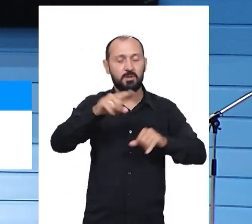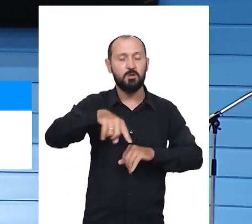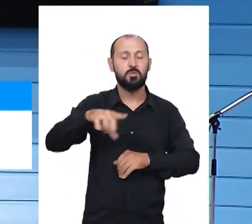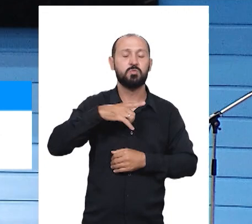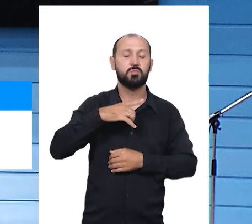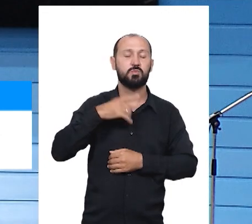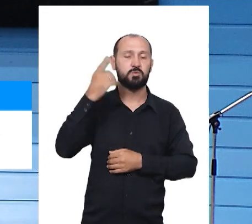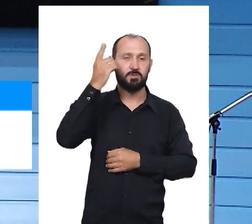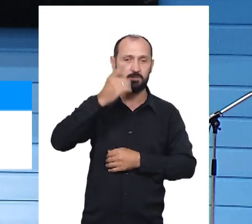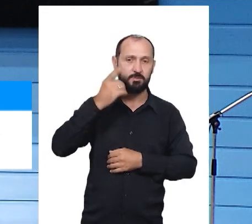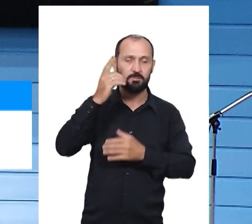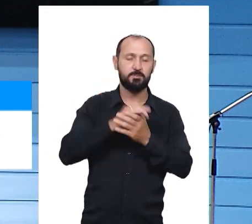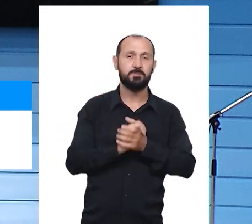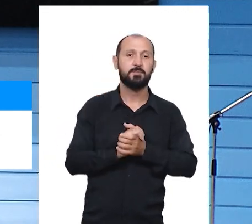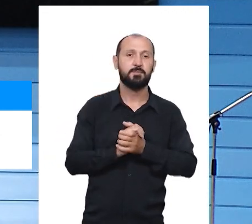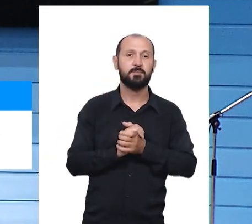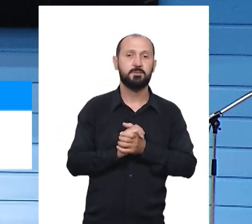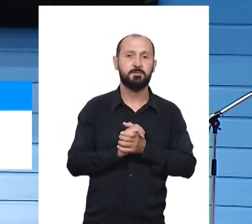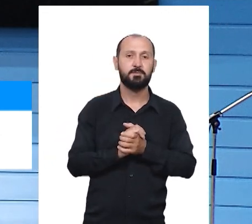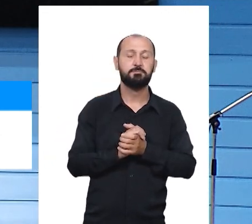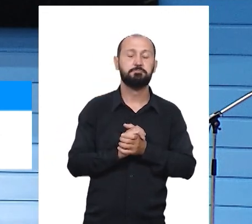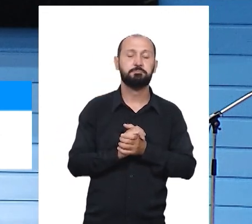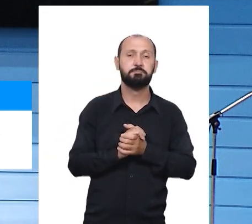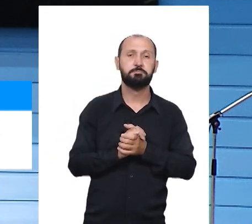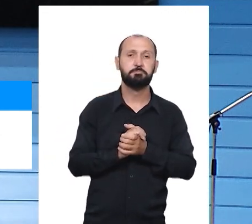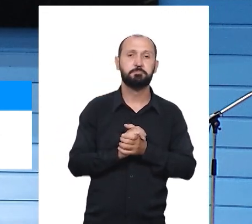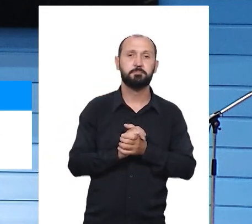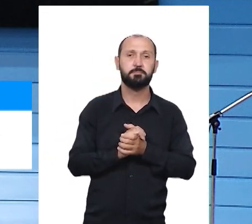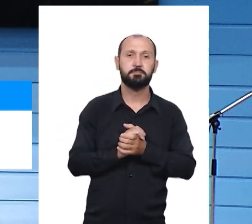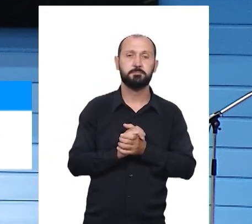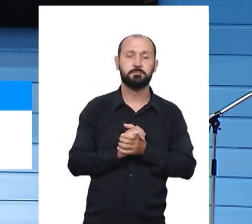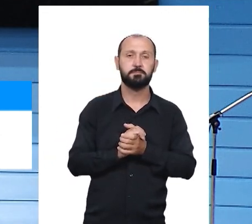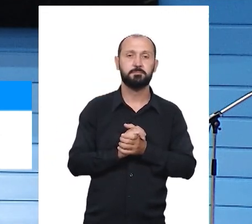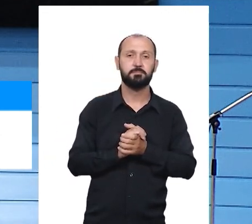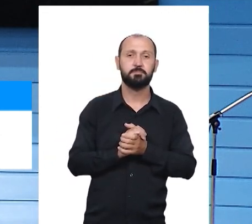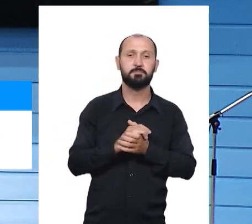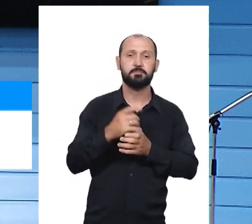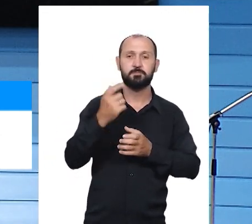de comunicar aos colegas deputados que há um